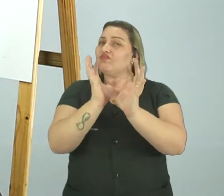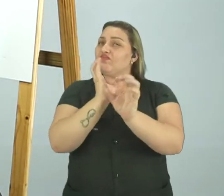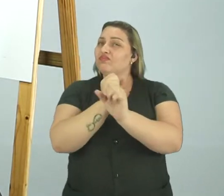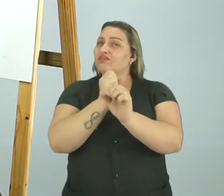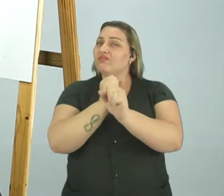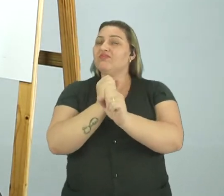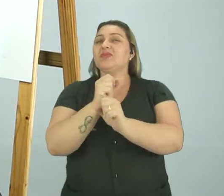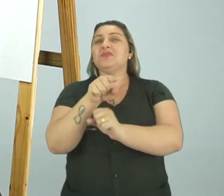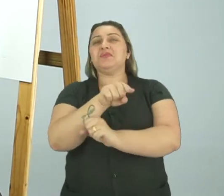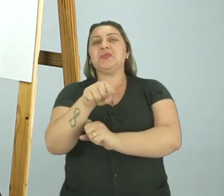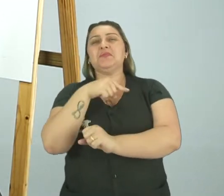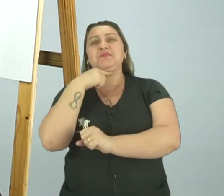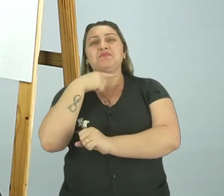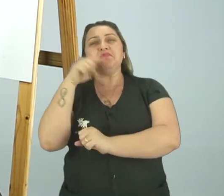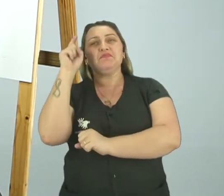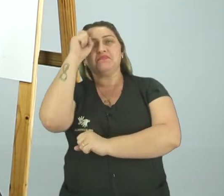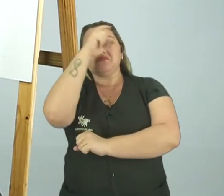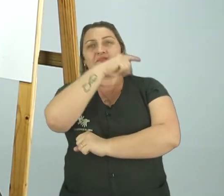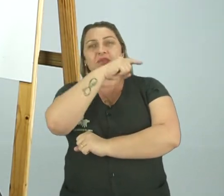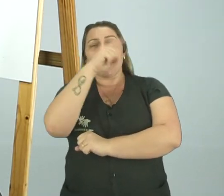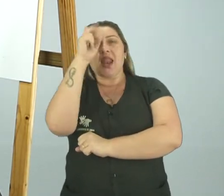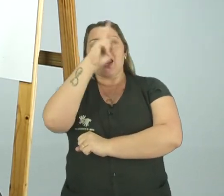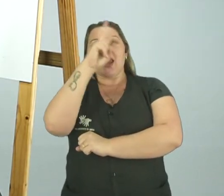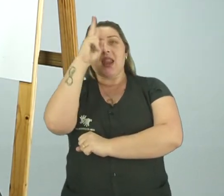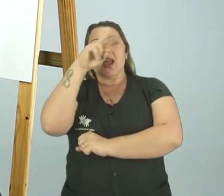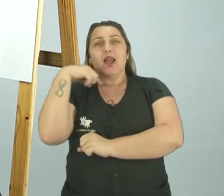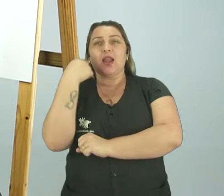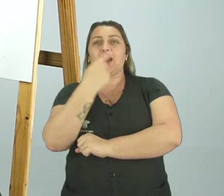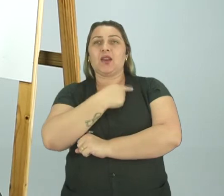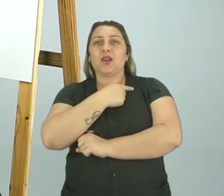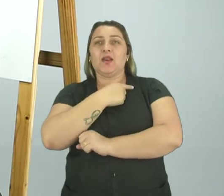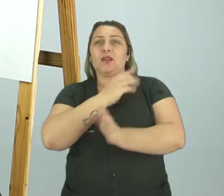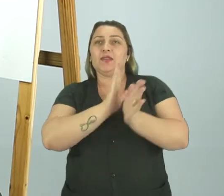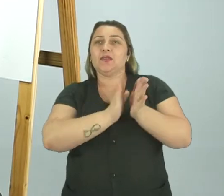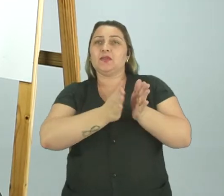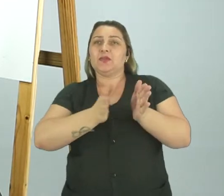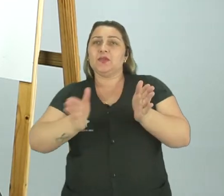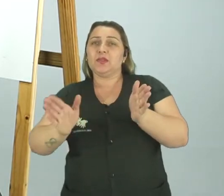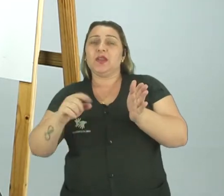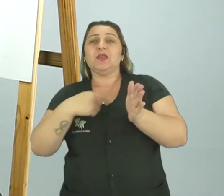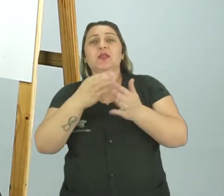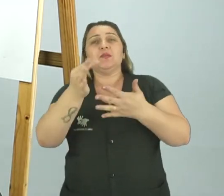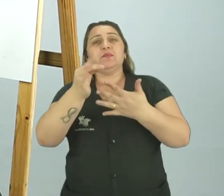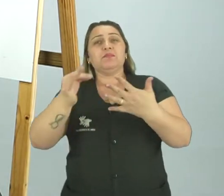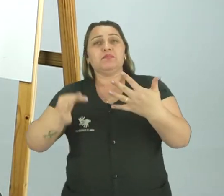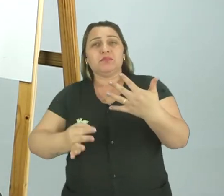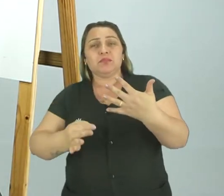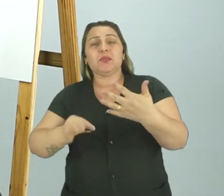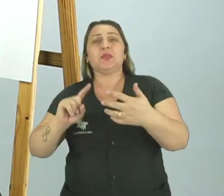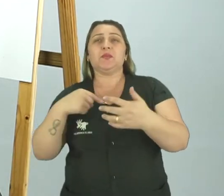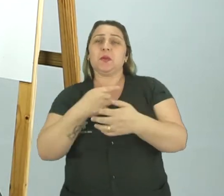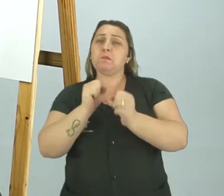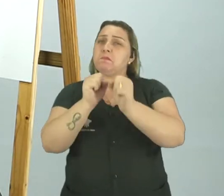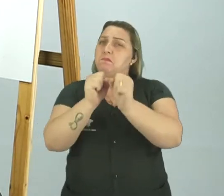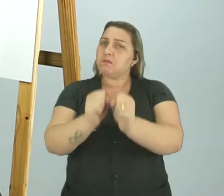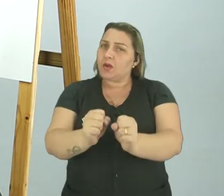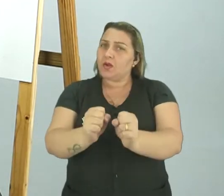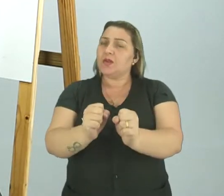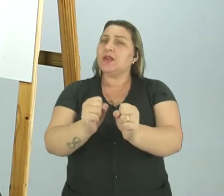tanta dificuldade, lembrar um pouco as nossas ordens, as nossas classes, para que a gente